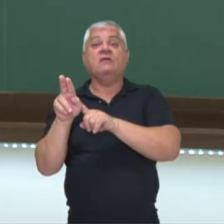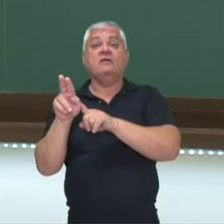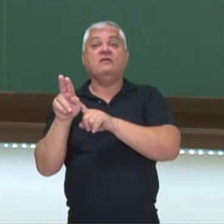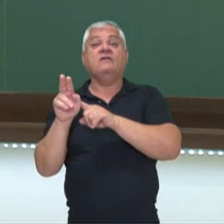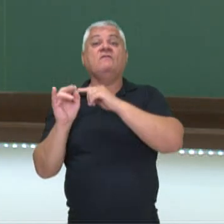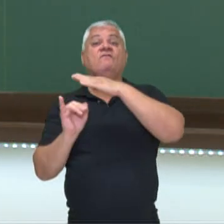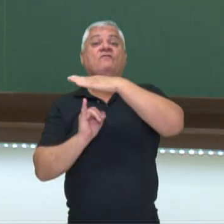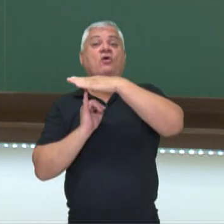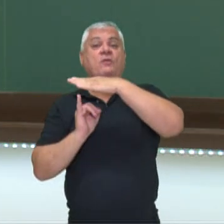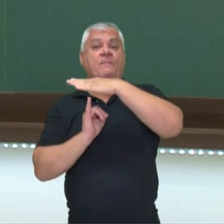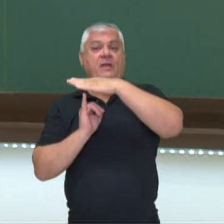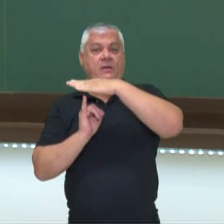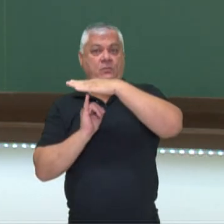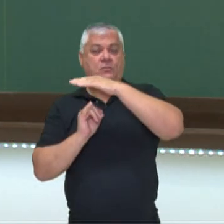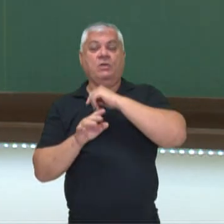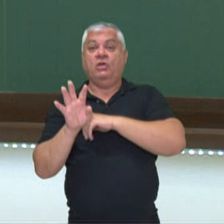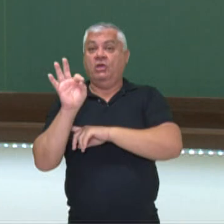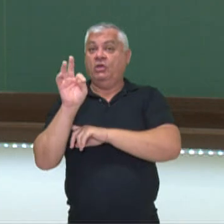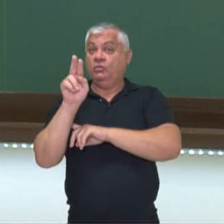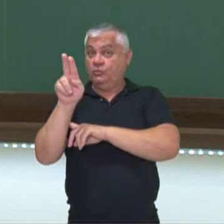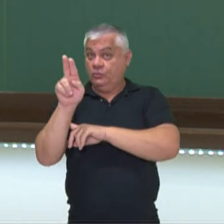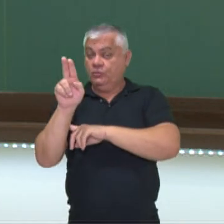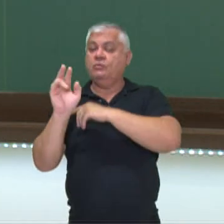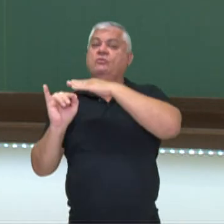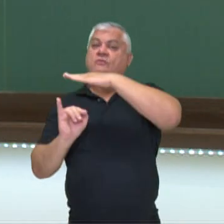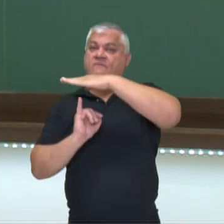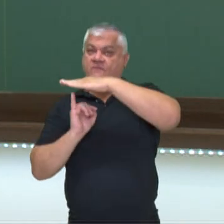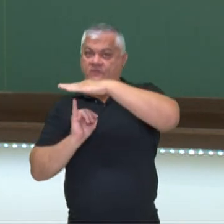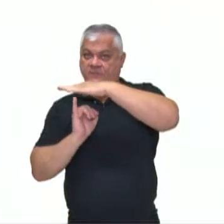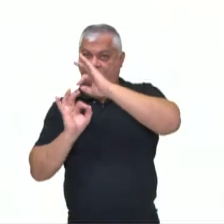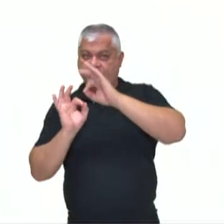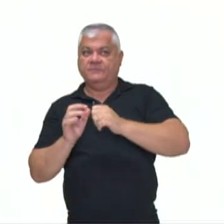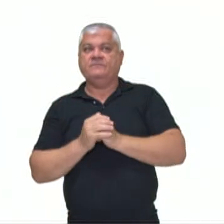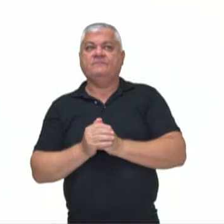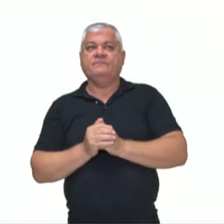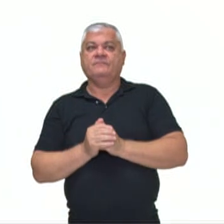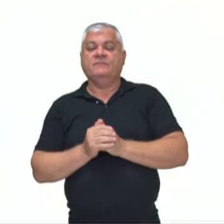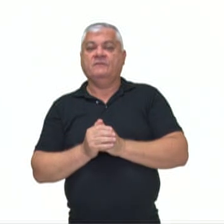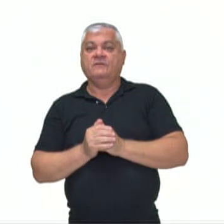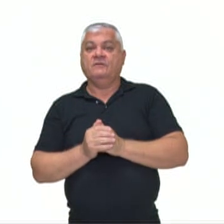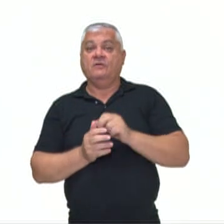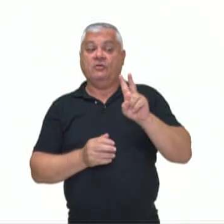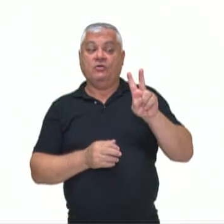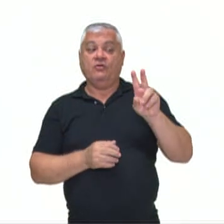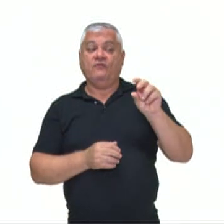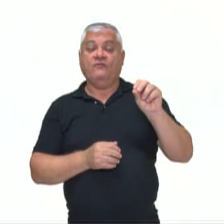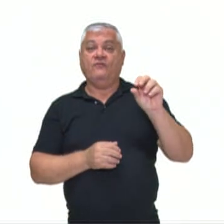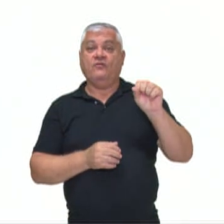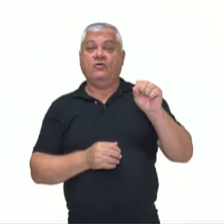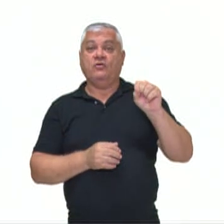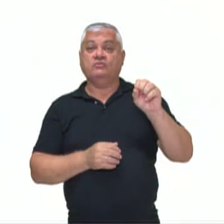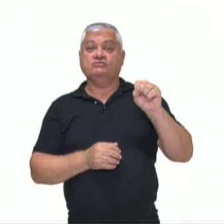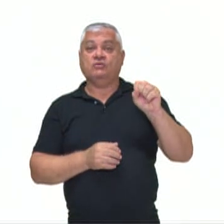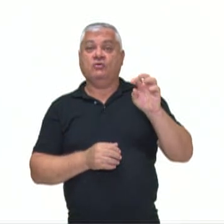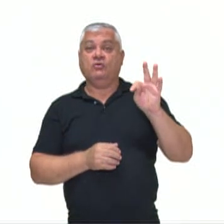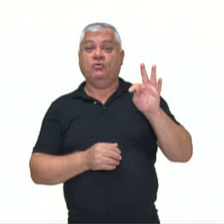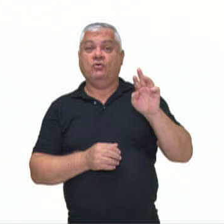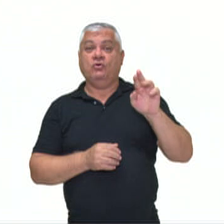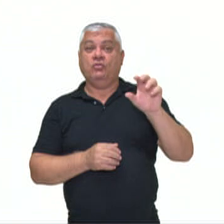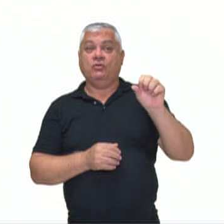mais informalidade, ou seja, um tratamento informal. Vosotros e vosotras, que é o plural aqui,